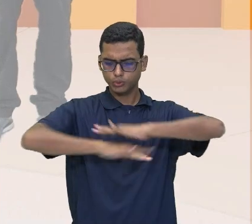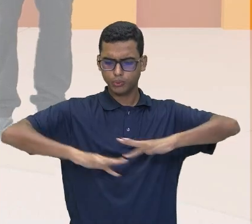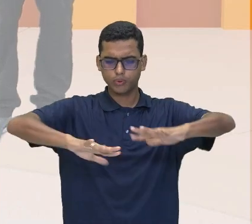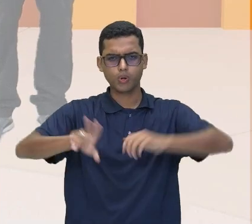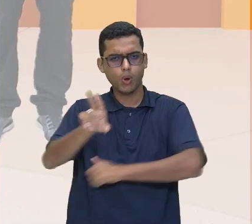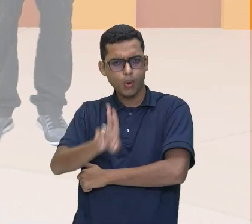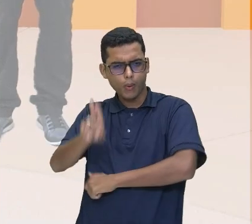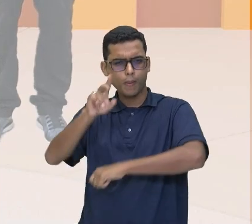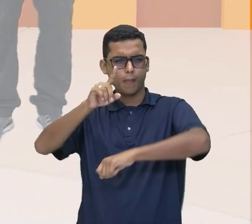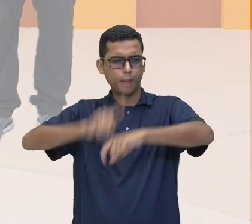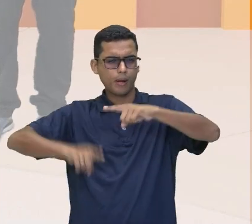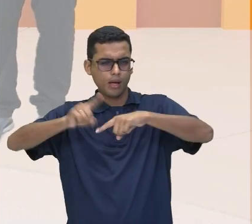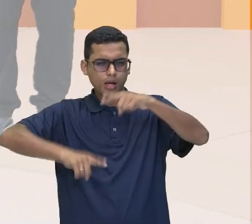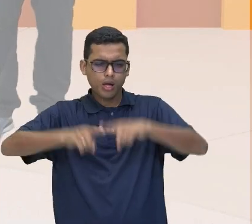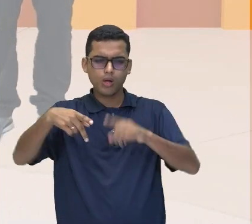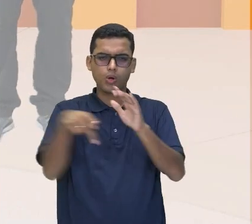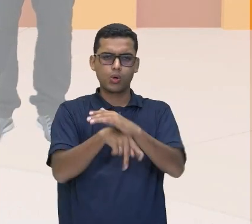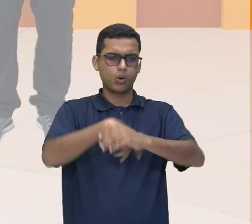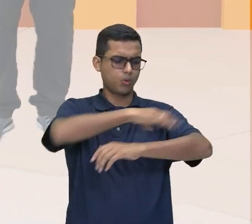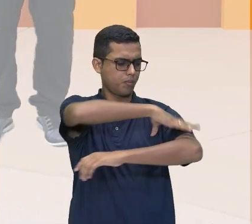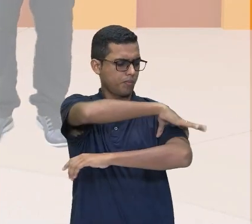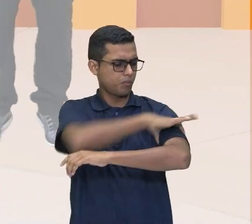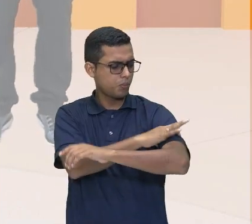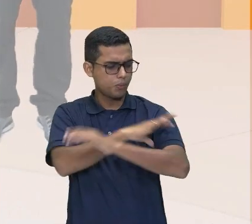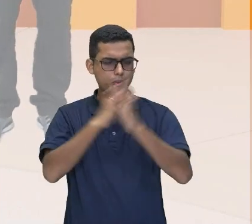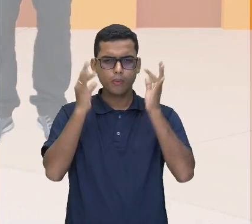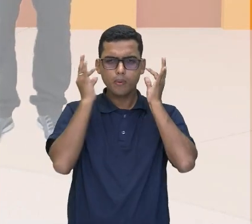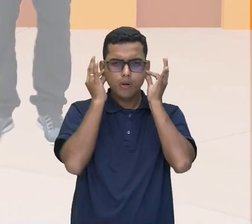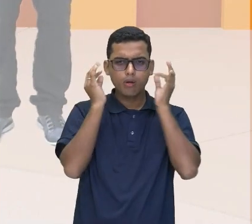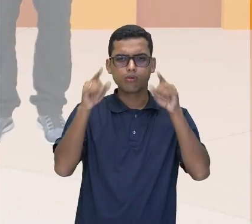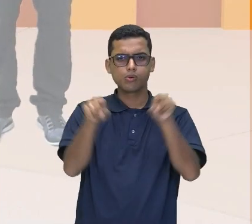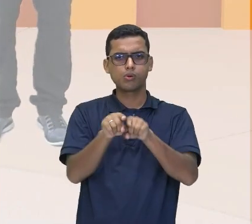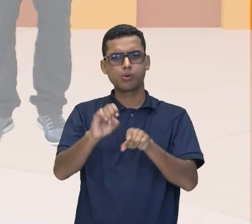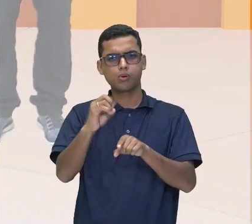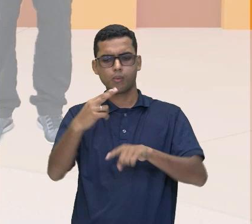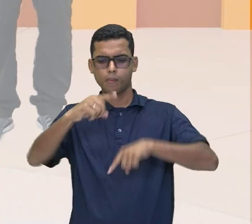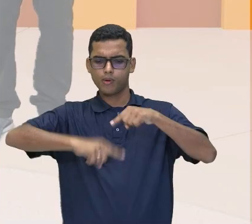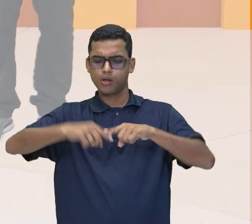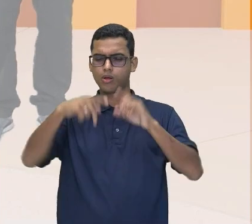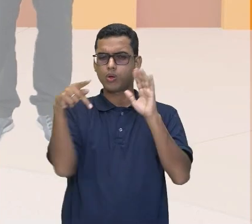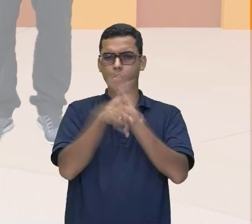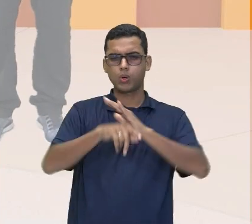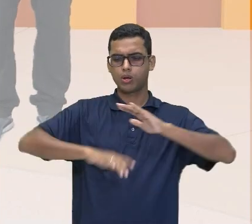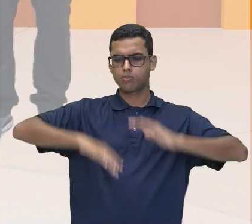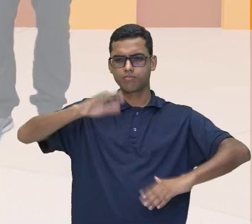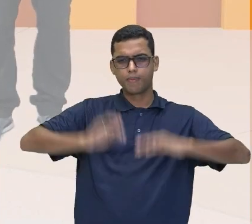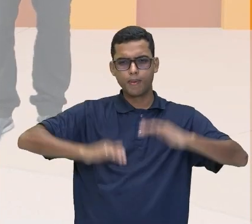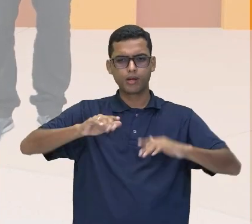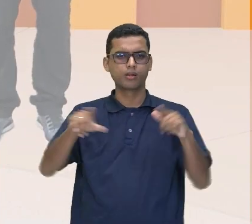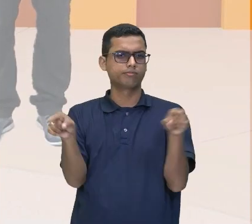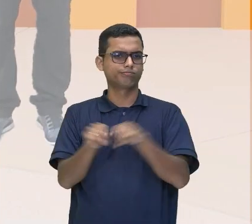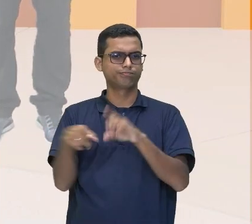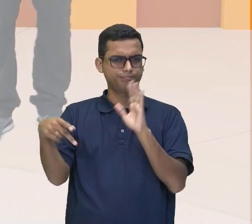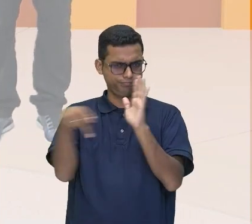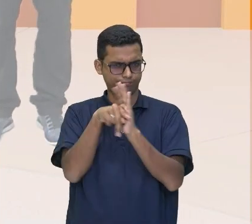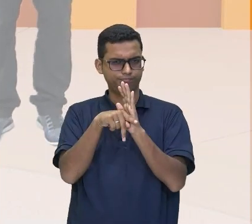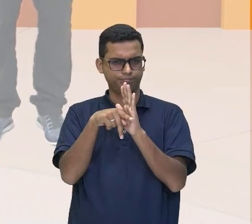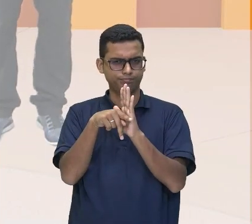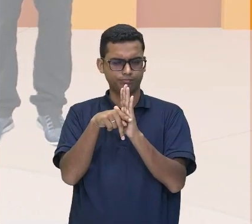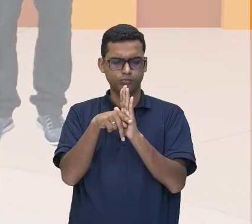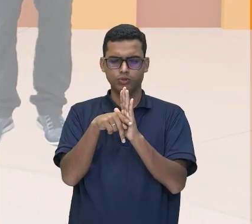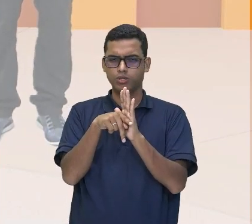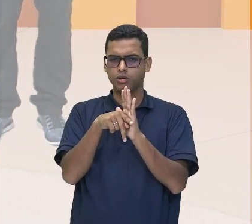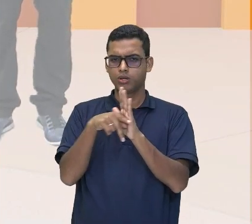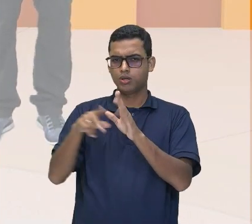tudo está ligando o material com o imaterial, ou seja, o material com o espiritual.